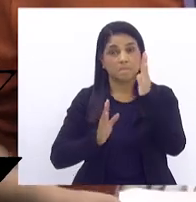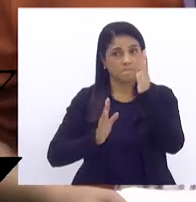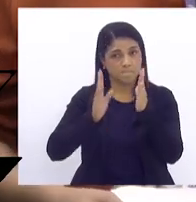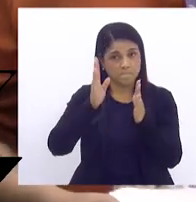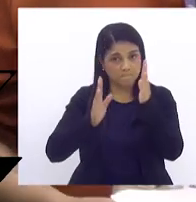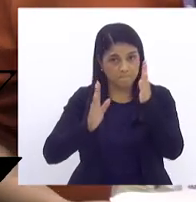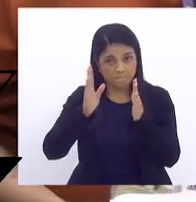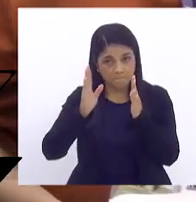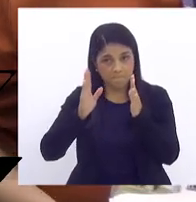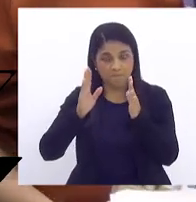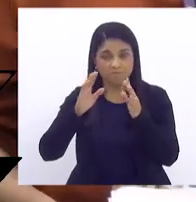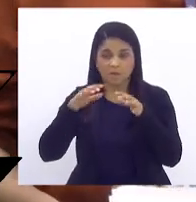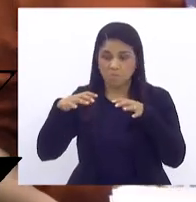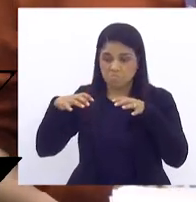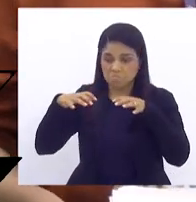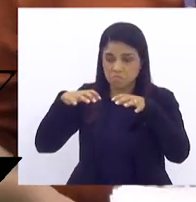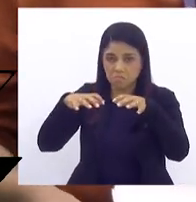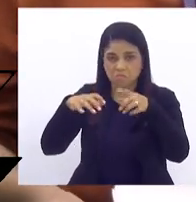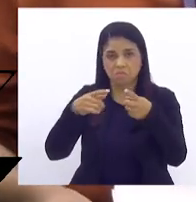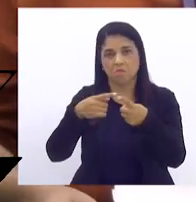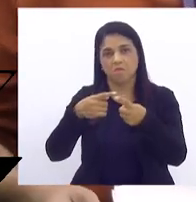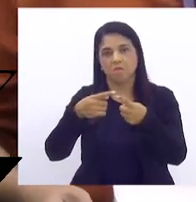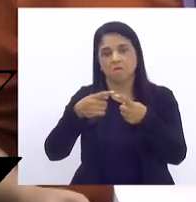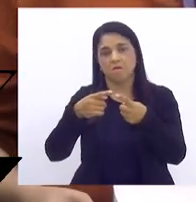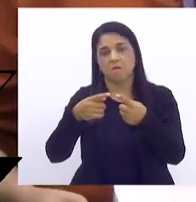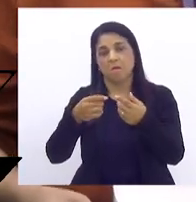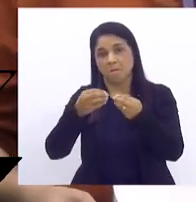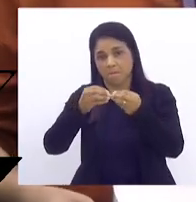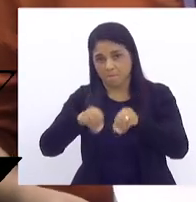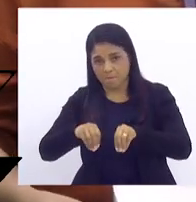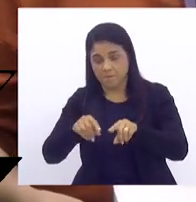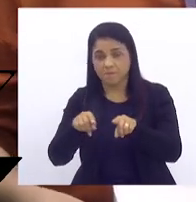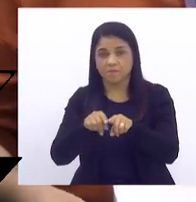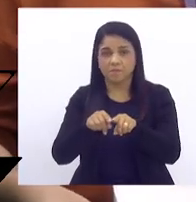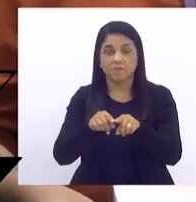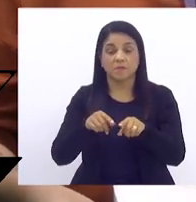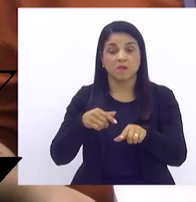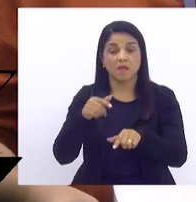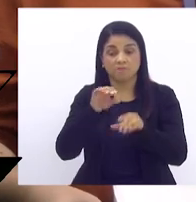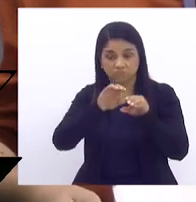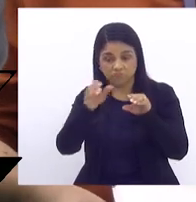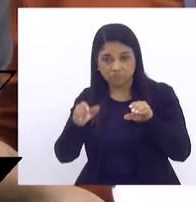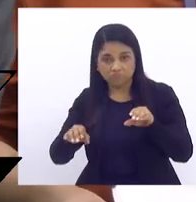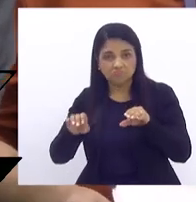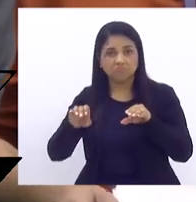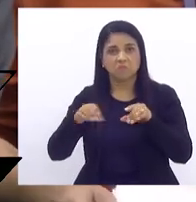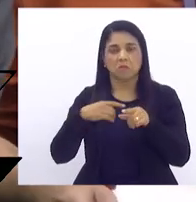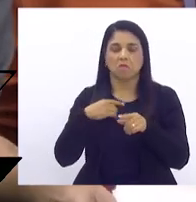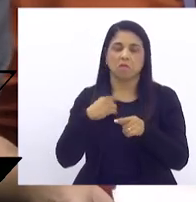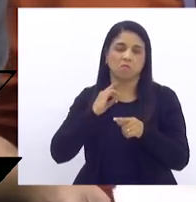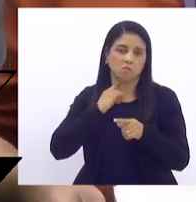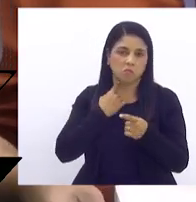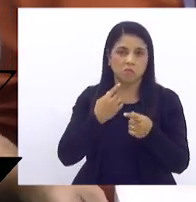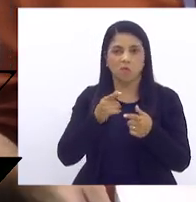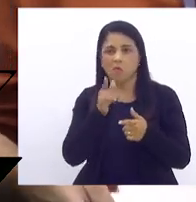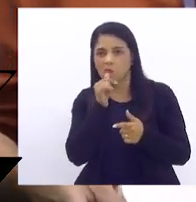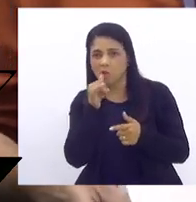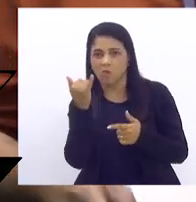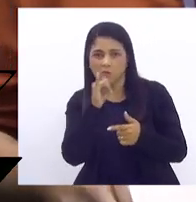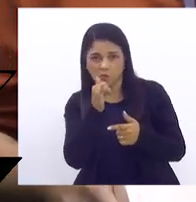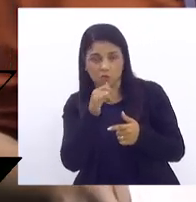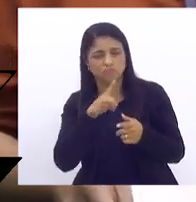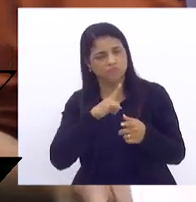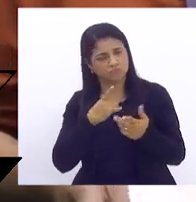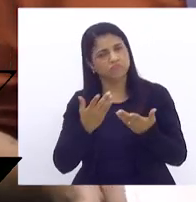em caso de desastres naturais, as concessionárias buscarem o restabelecimento dos serviços, isso é extremamente razoável. A gente, no estado do Rio de Janeiro,